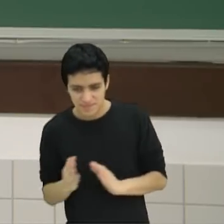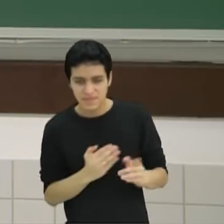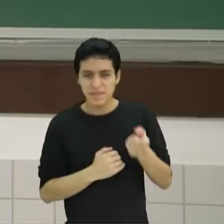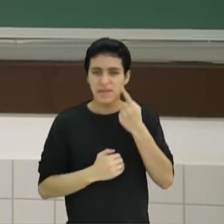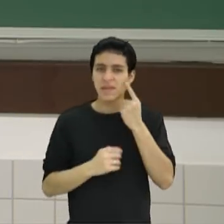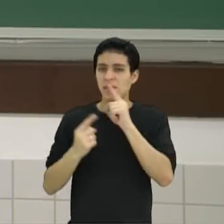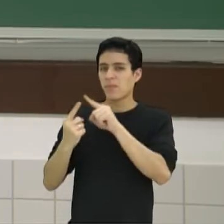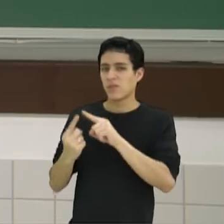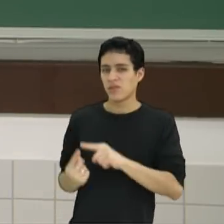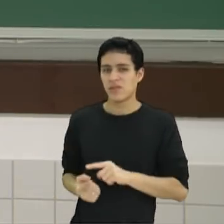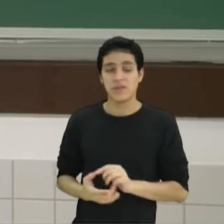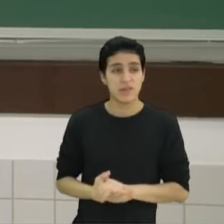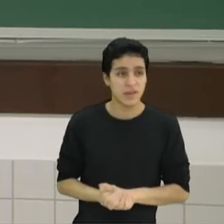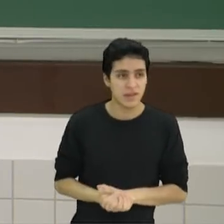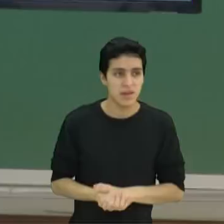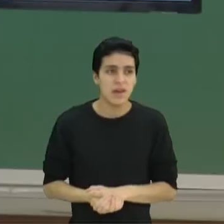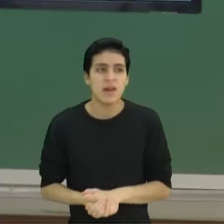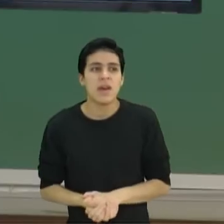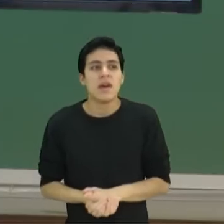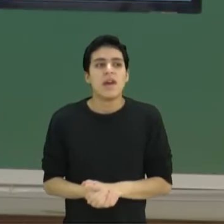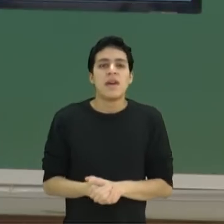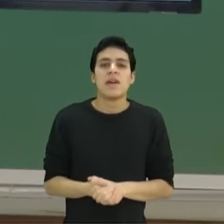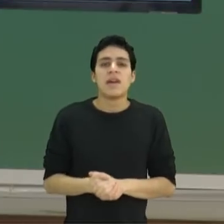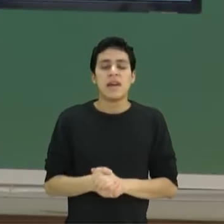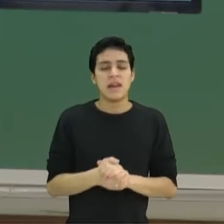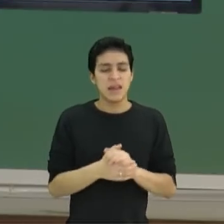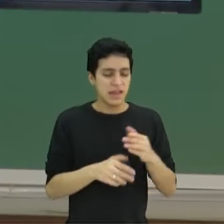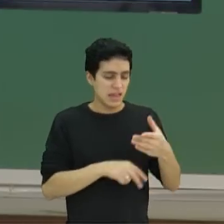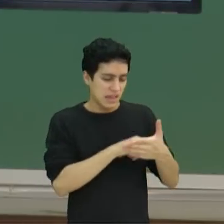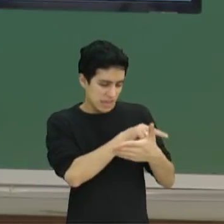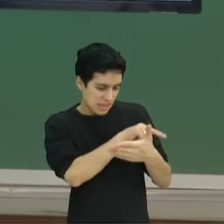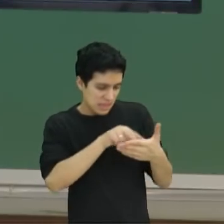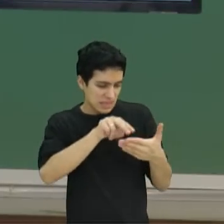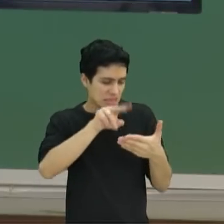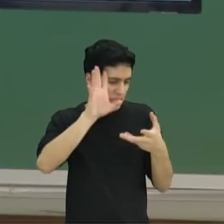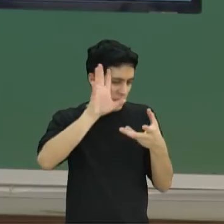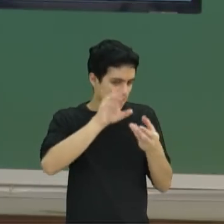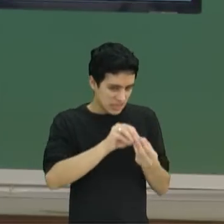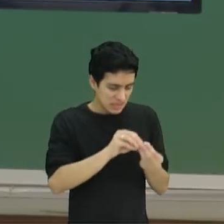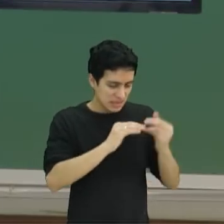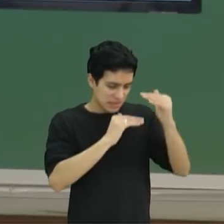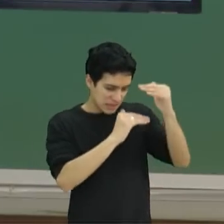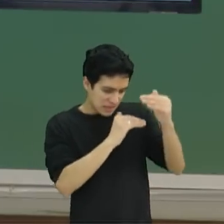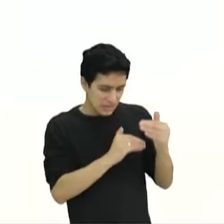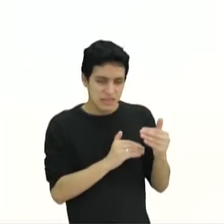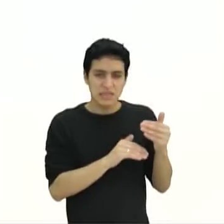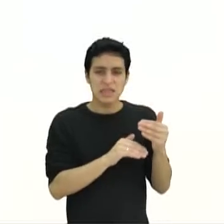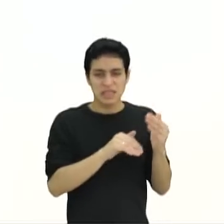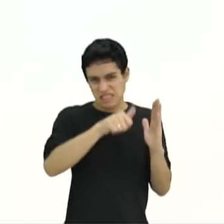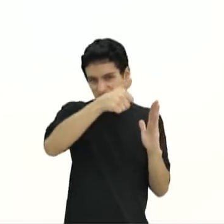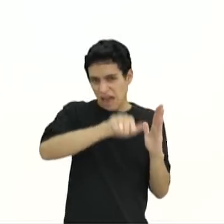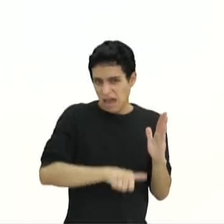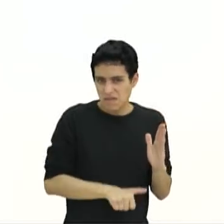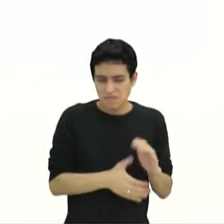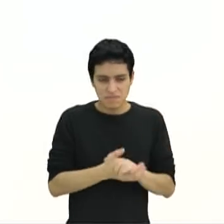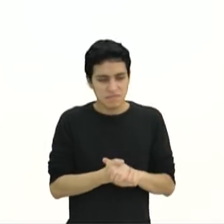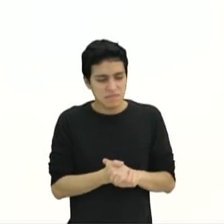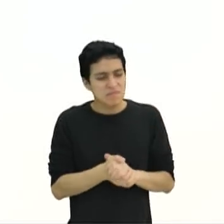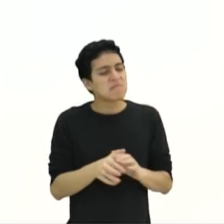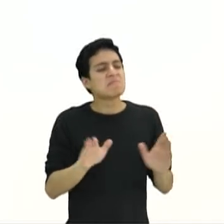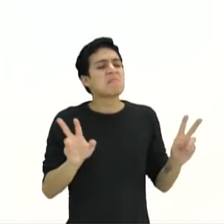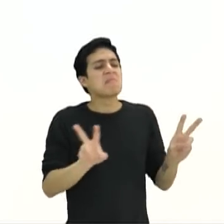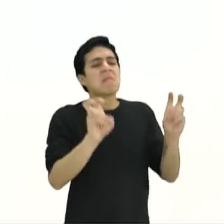objetivos. Eles são: ler e compreender fragmento de ensaio literário, reconhecer o